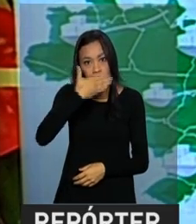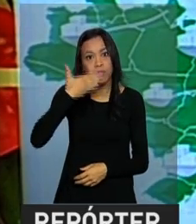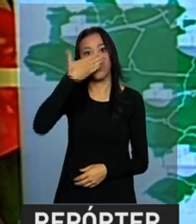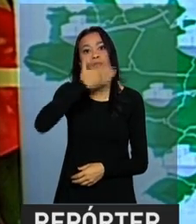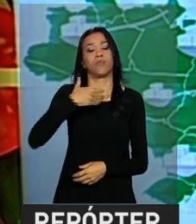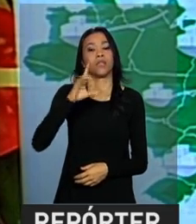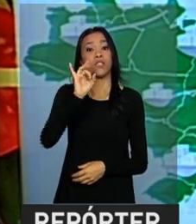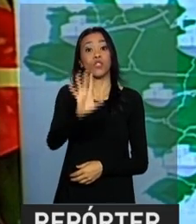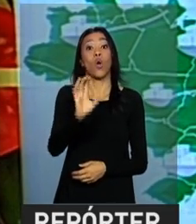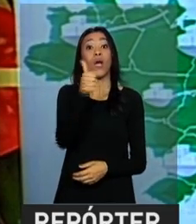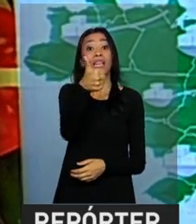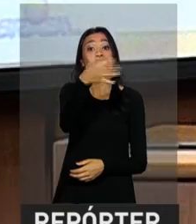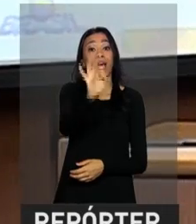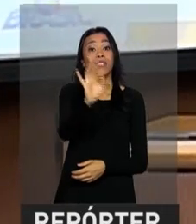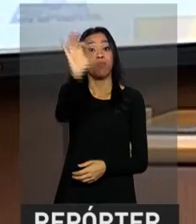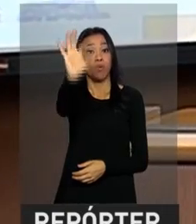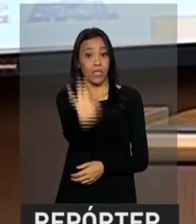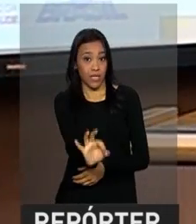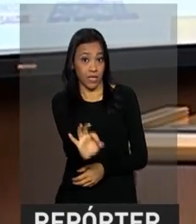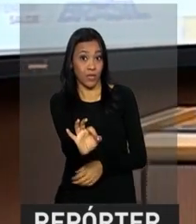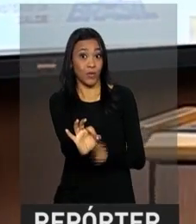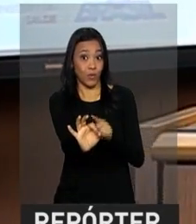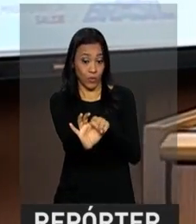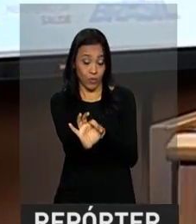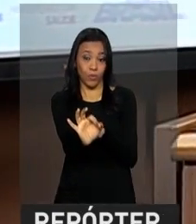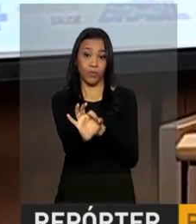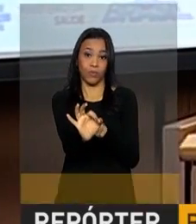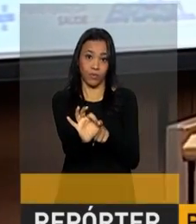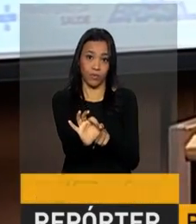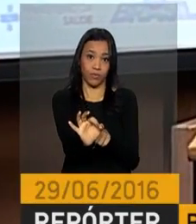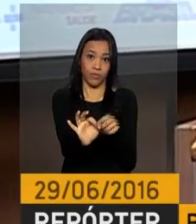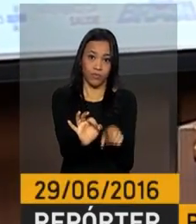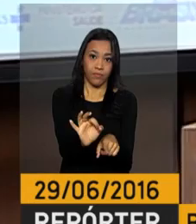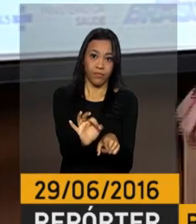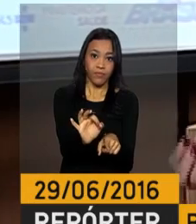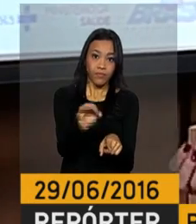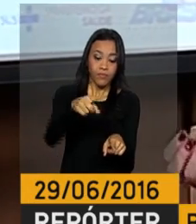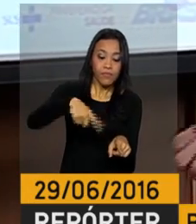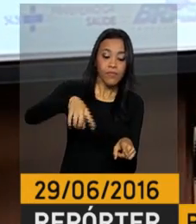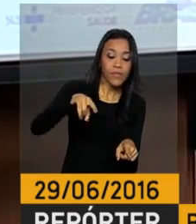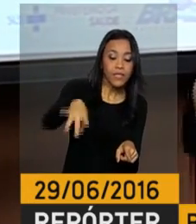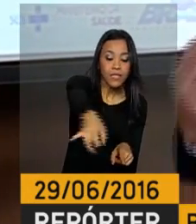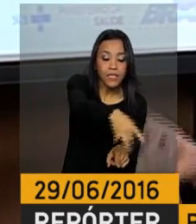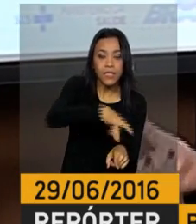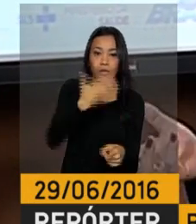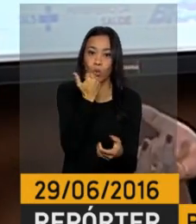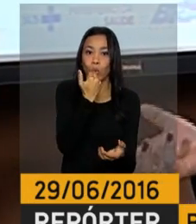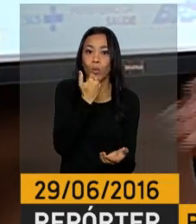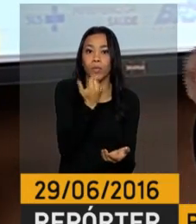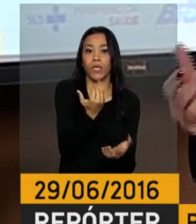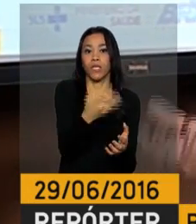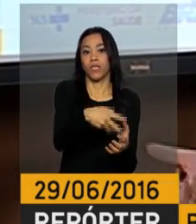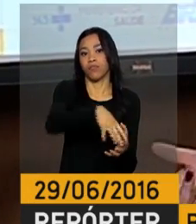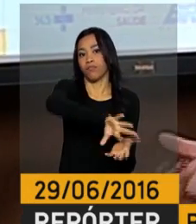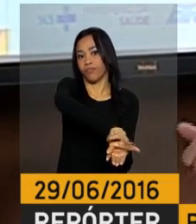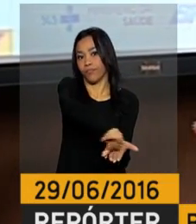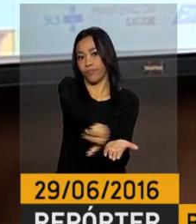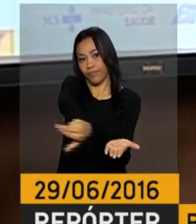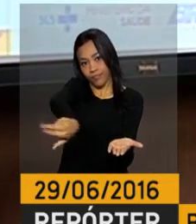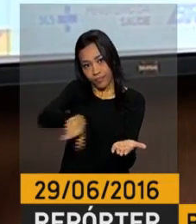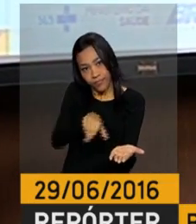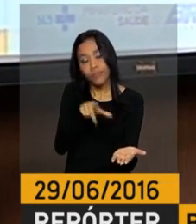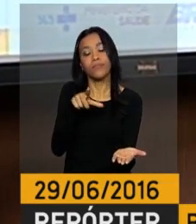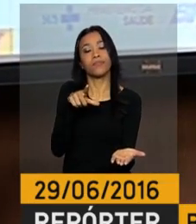seja no máximo 10% das calorias provenientes da alimentação sejam eh como tenham como